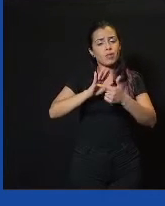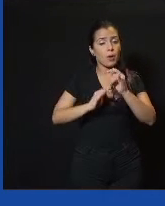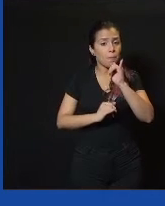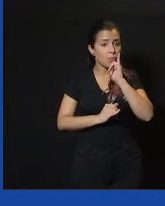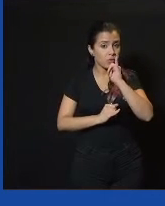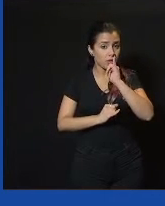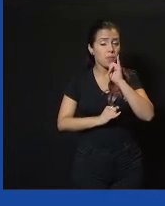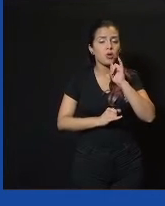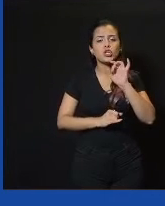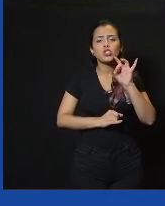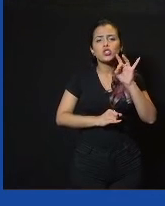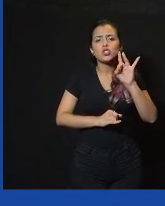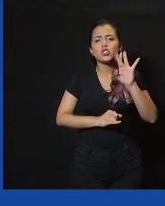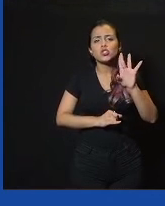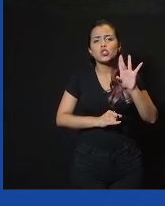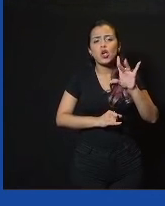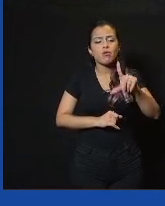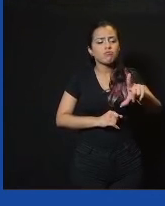a decisão